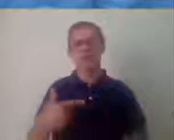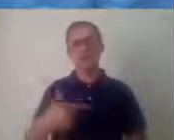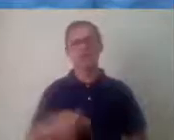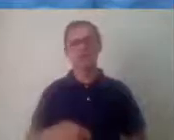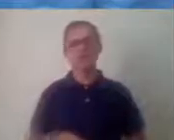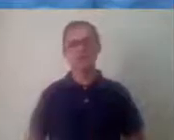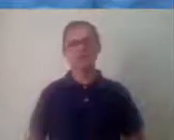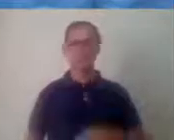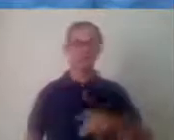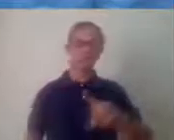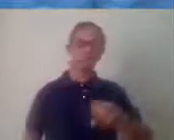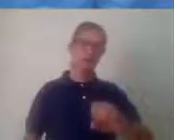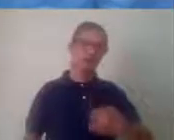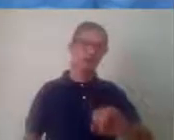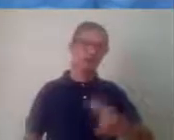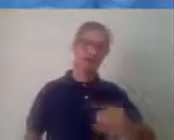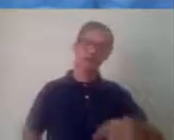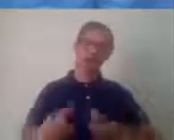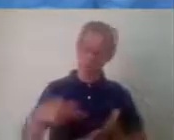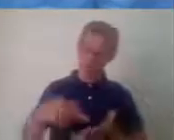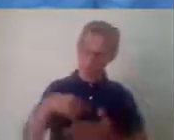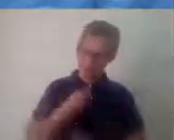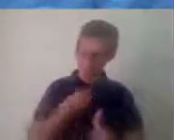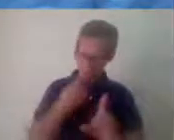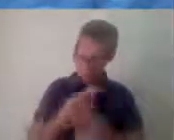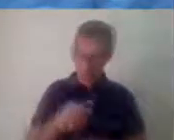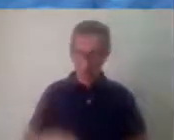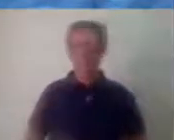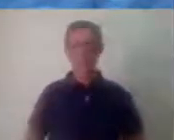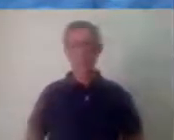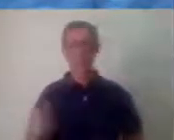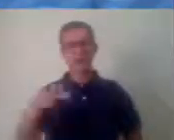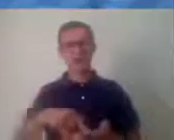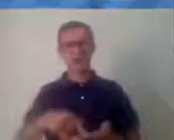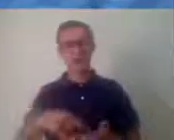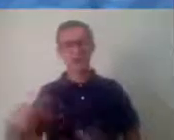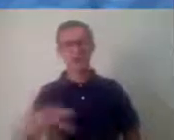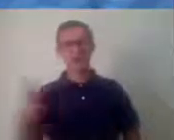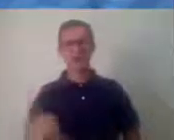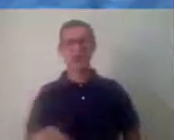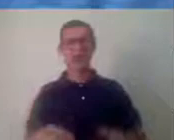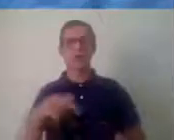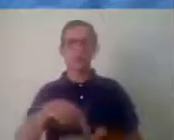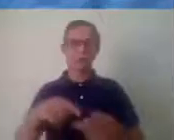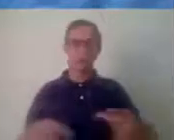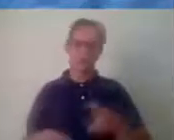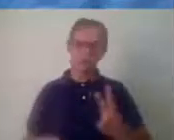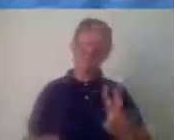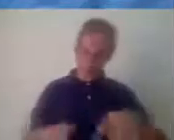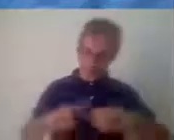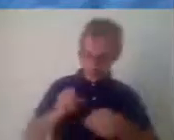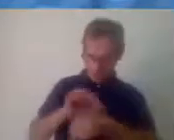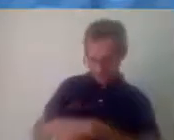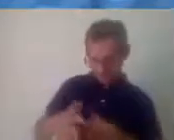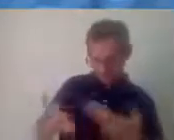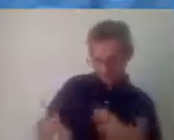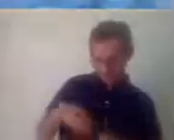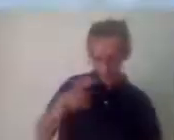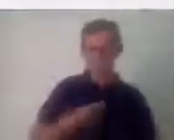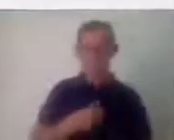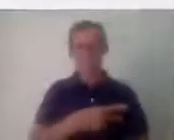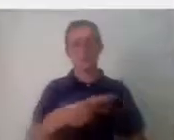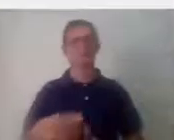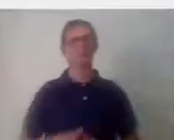derivada para determinar se um ponto que nós vamos encontrar ele é um ponto de máximo ou um ponto de mínimo. Acompanhe no quadro a nossa